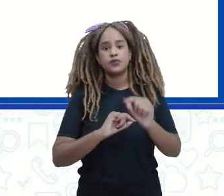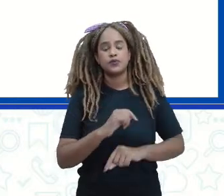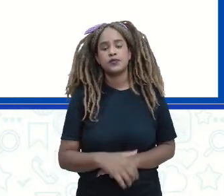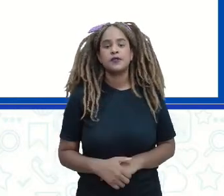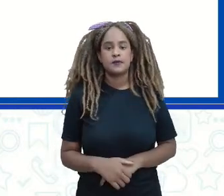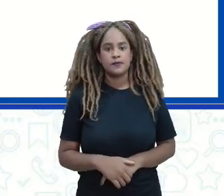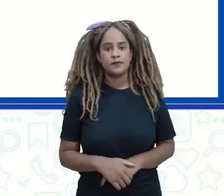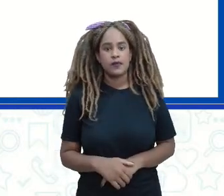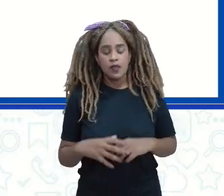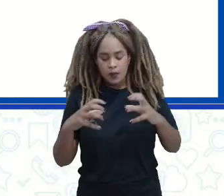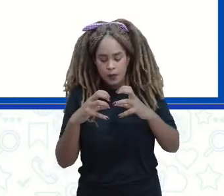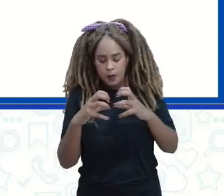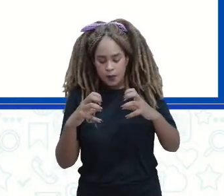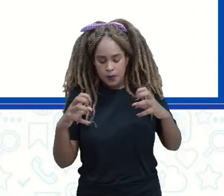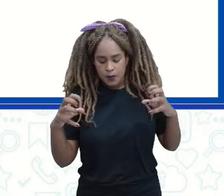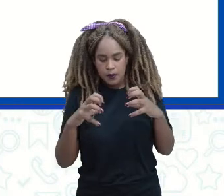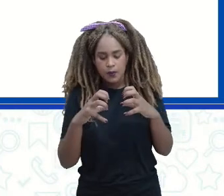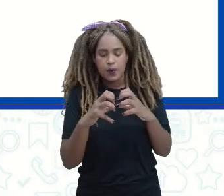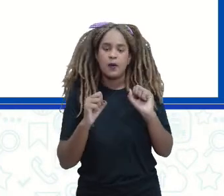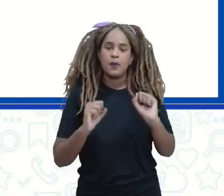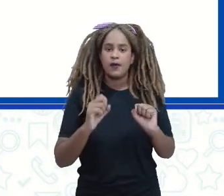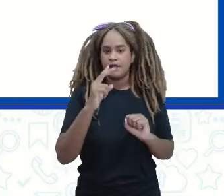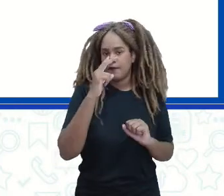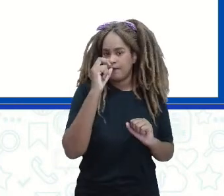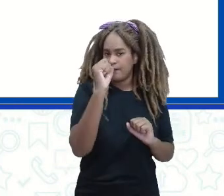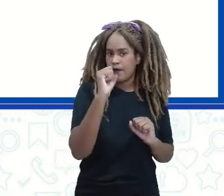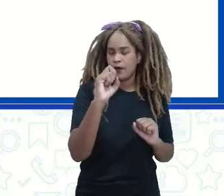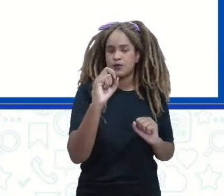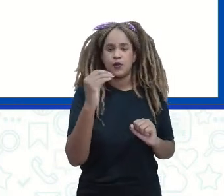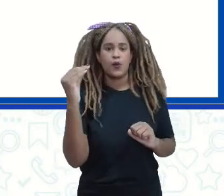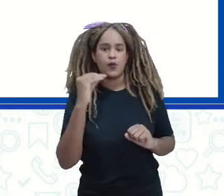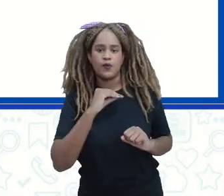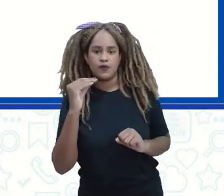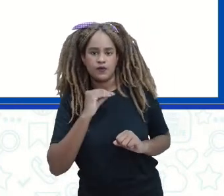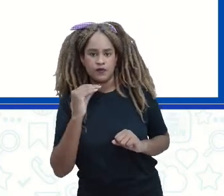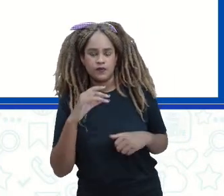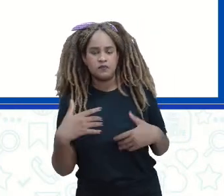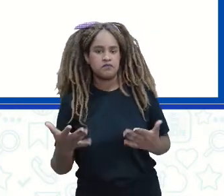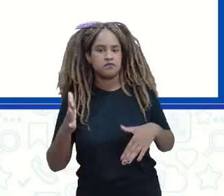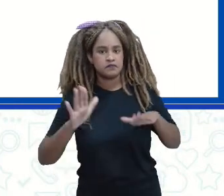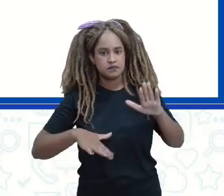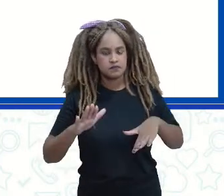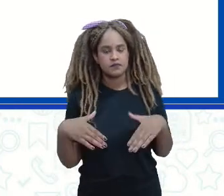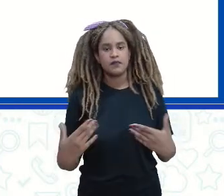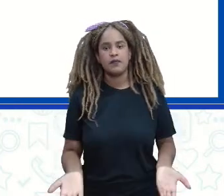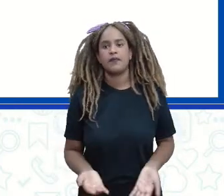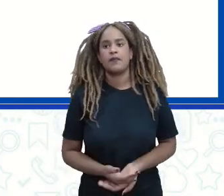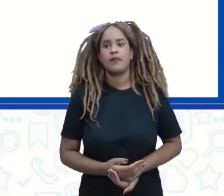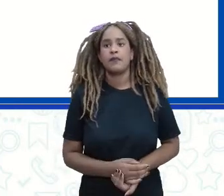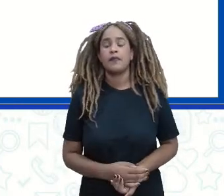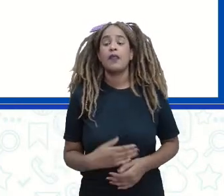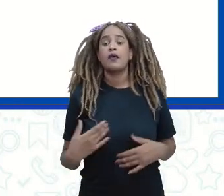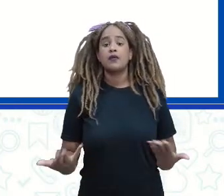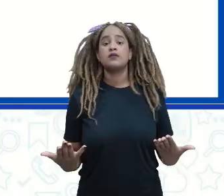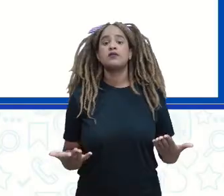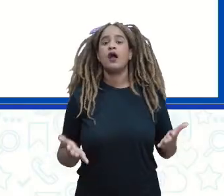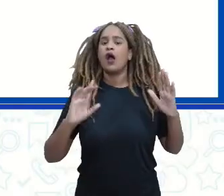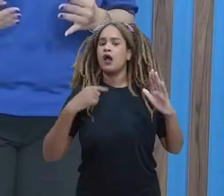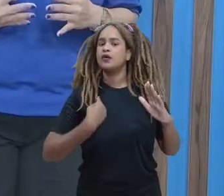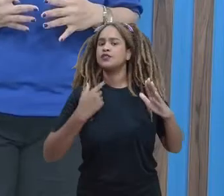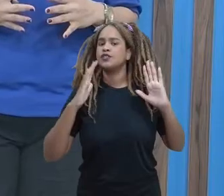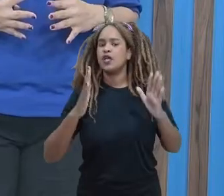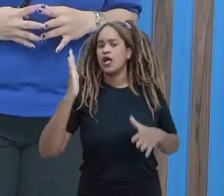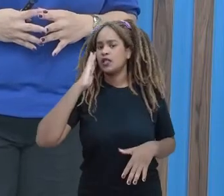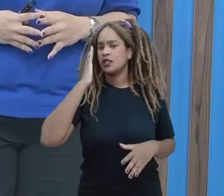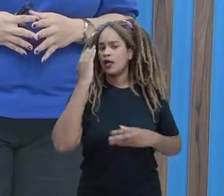fenômenos magnéticos de maior intensidade em cada polo. Então, é isso aí, tá? Primeiro, a gente já está entendendo aí